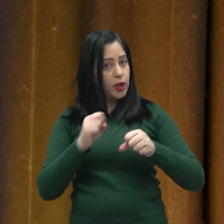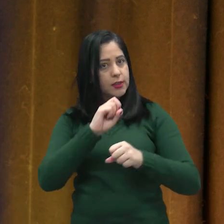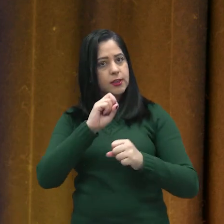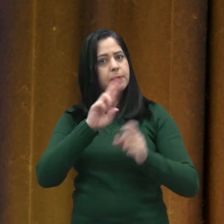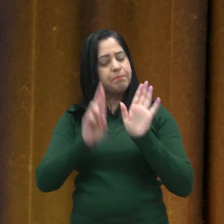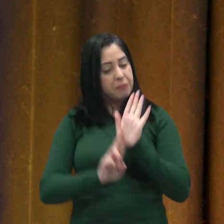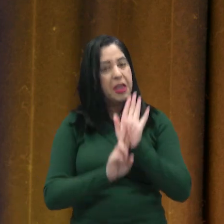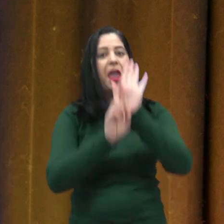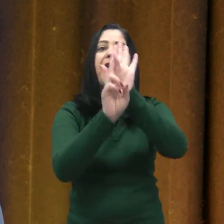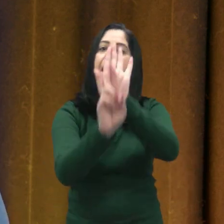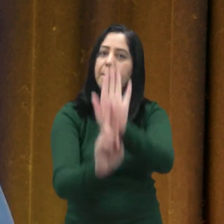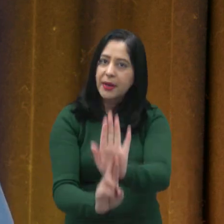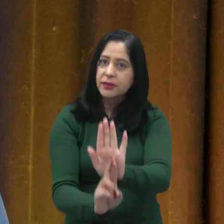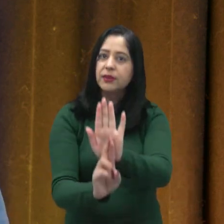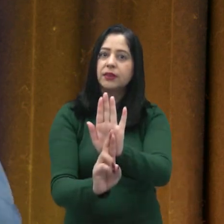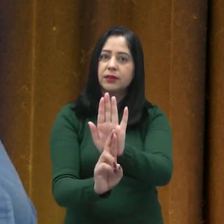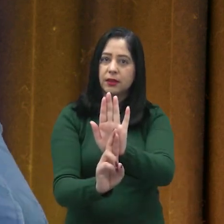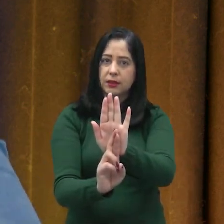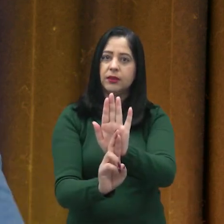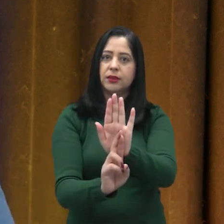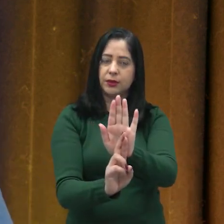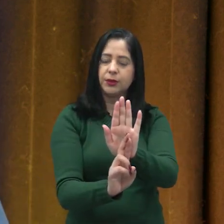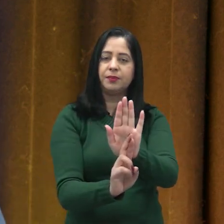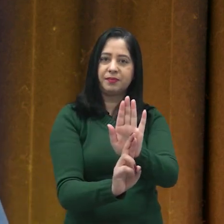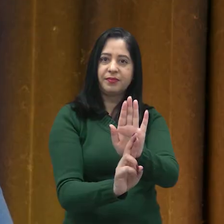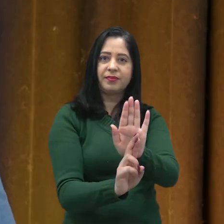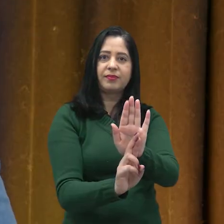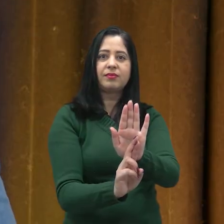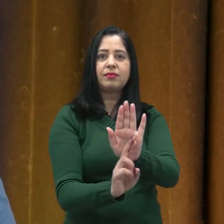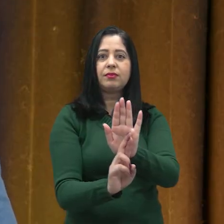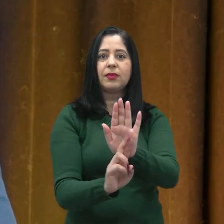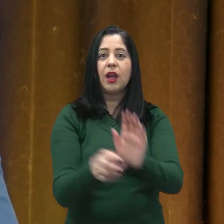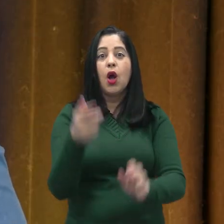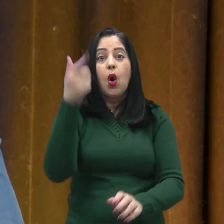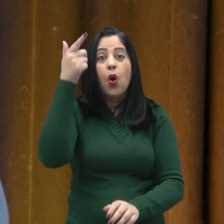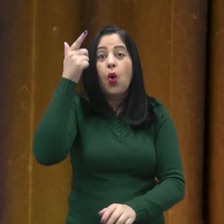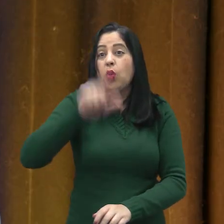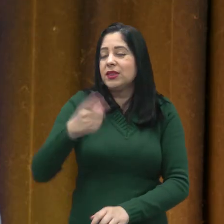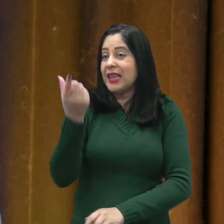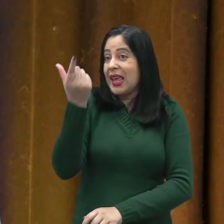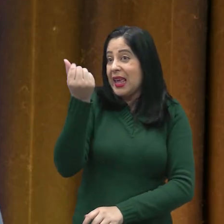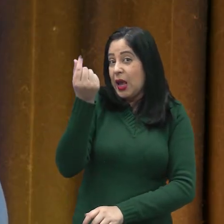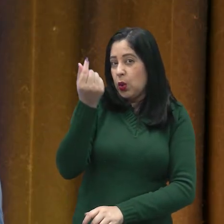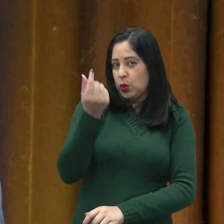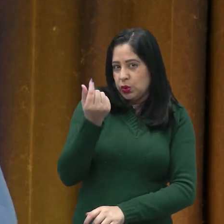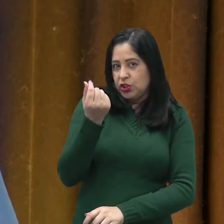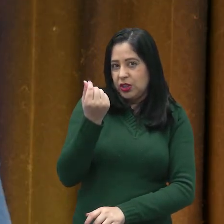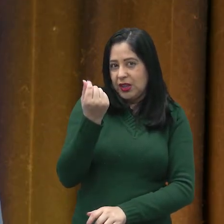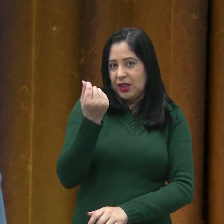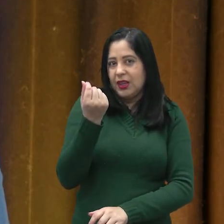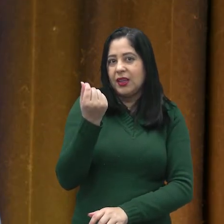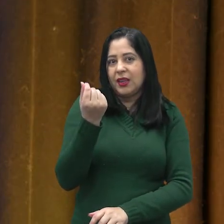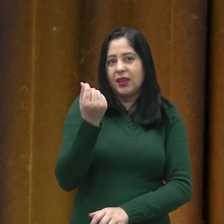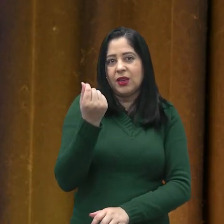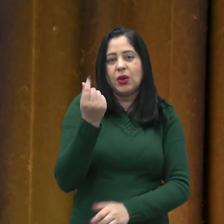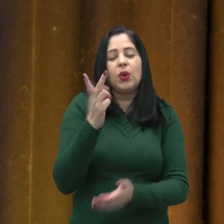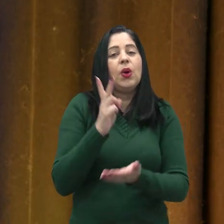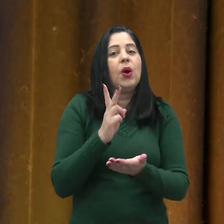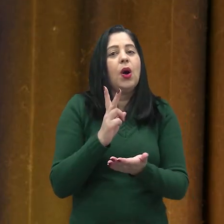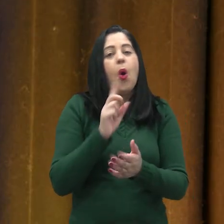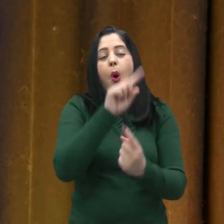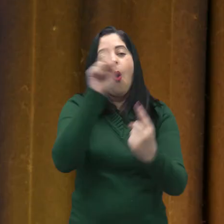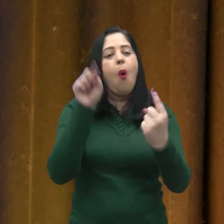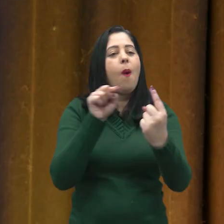delas, representantes, que a gente pode construir junto ao Poder Executivo, que a gente consiga orçamento, que a gente consiga transformar cada